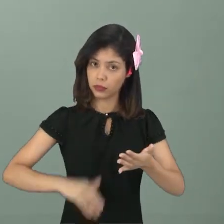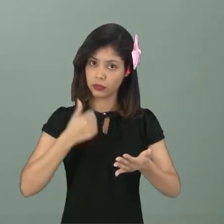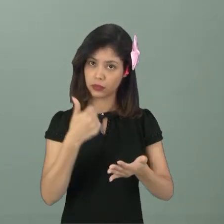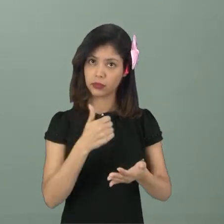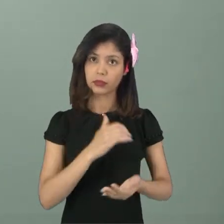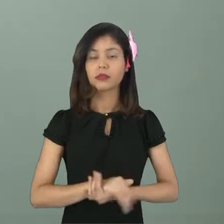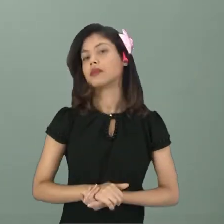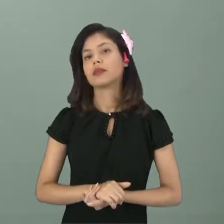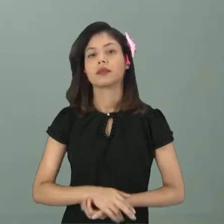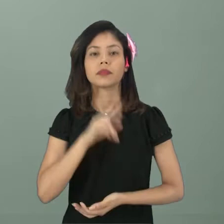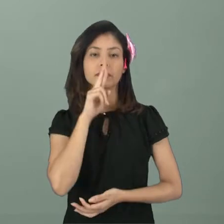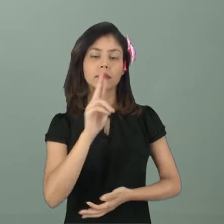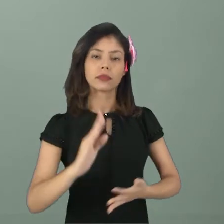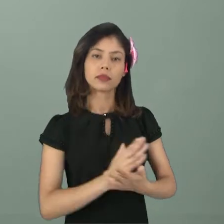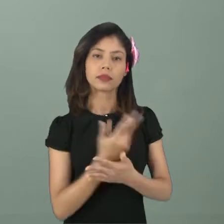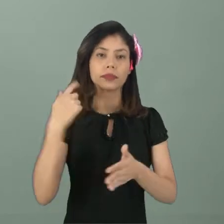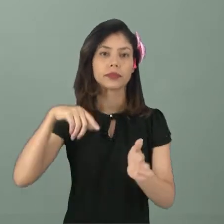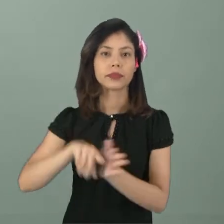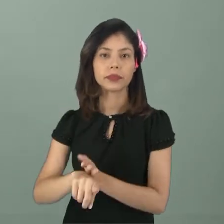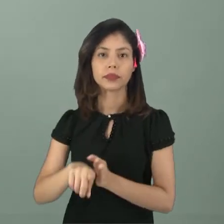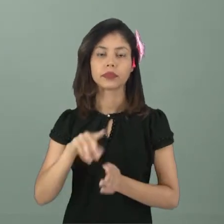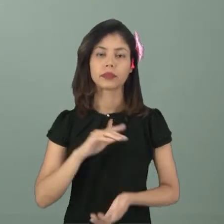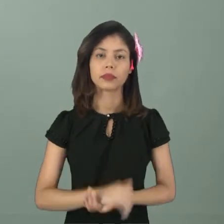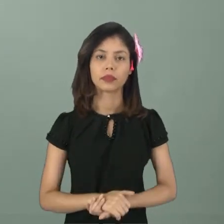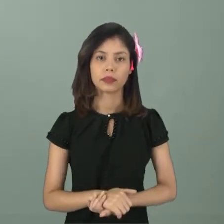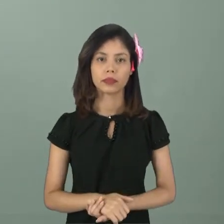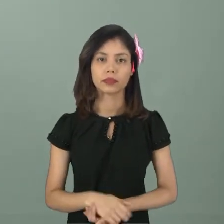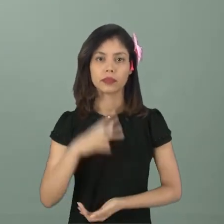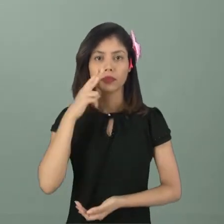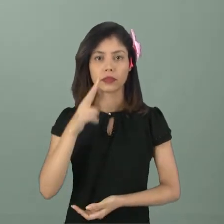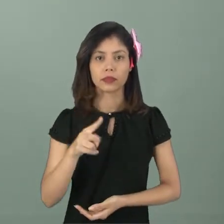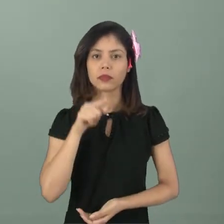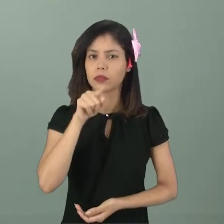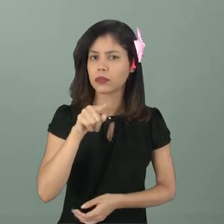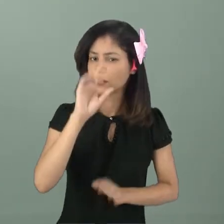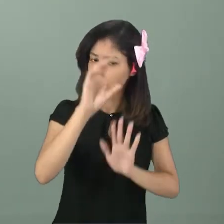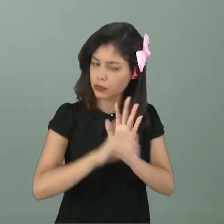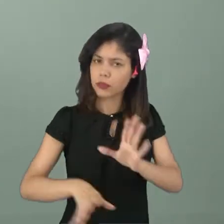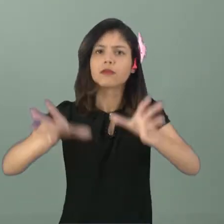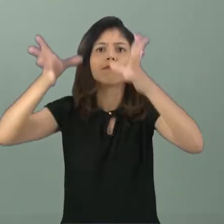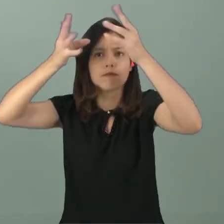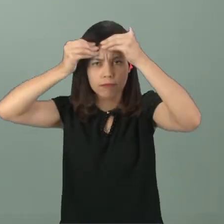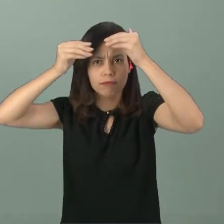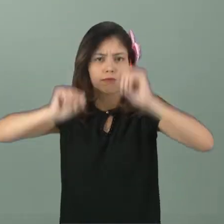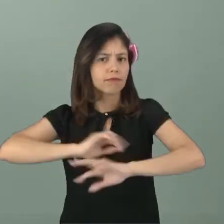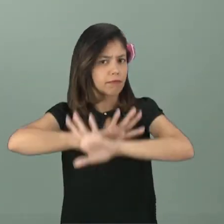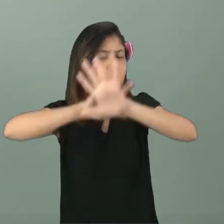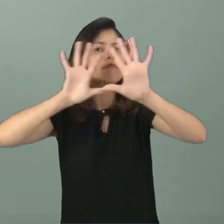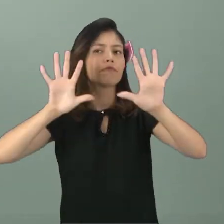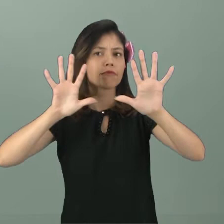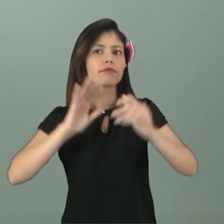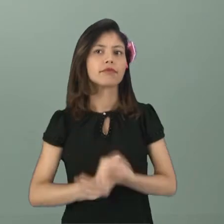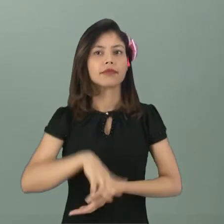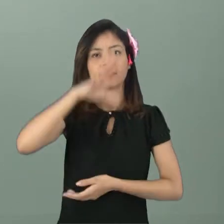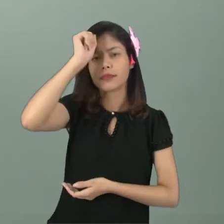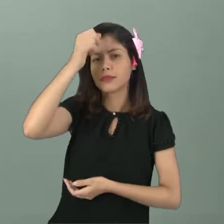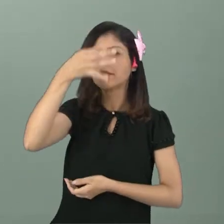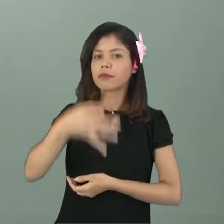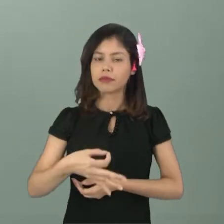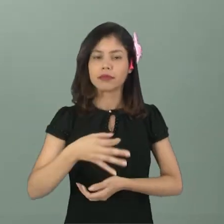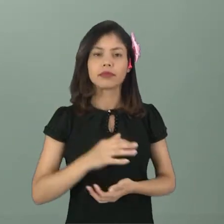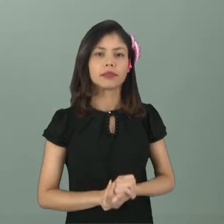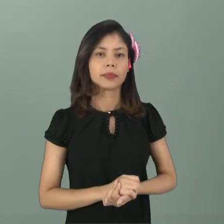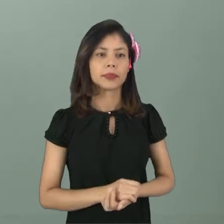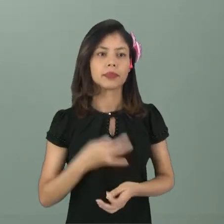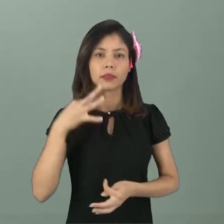a gente vai responder algumas perguntas para ver se o conteúdo ficou bem claro e se vocês aprenderam mesmo